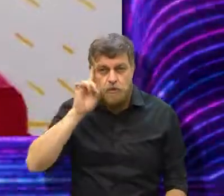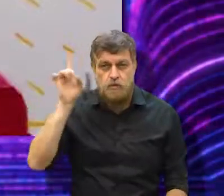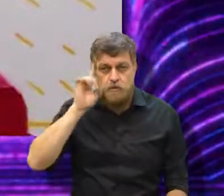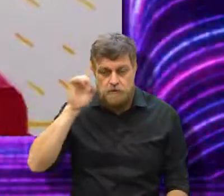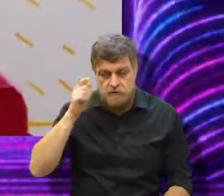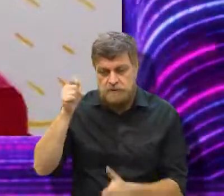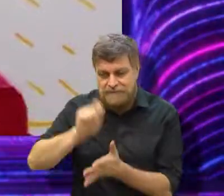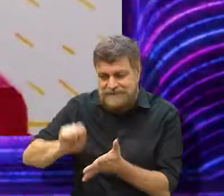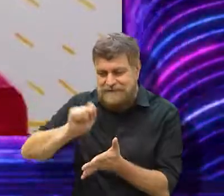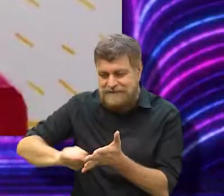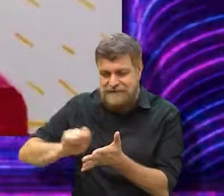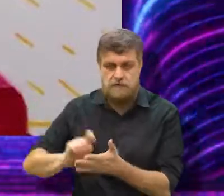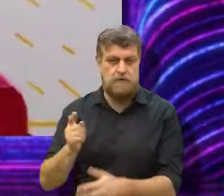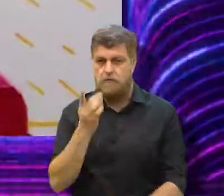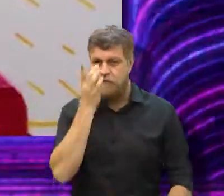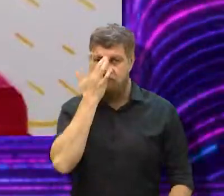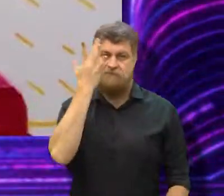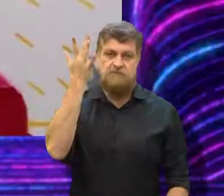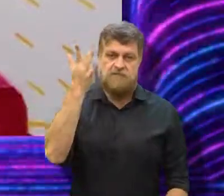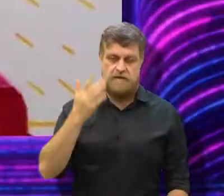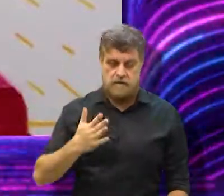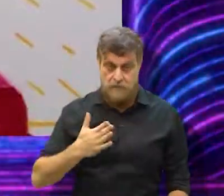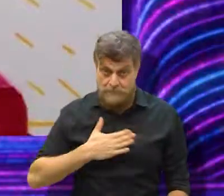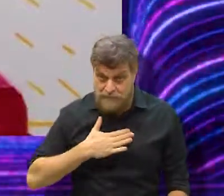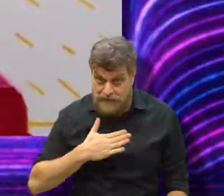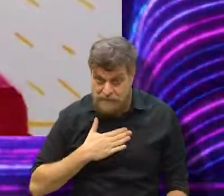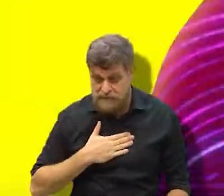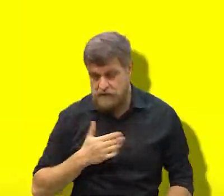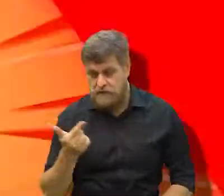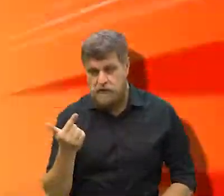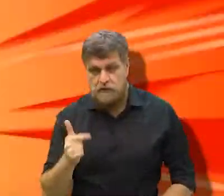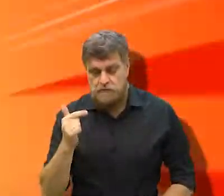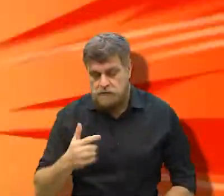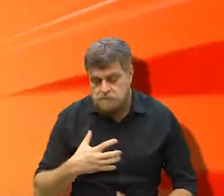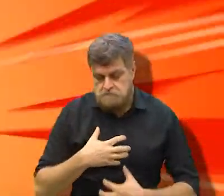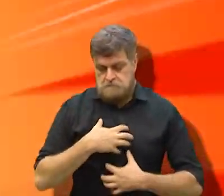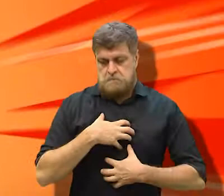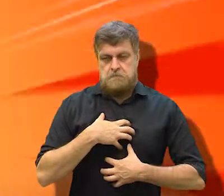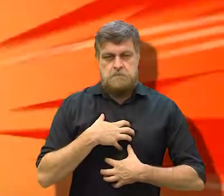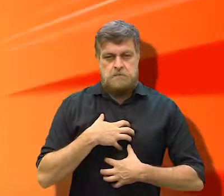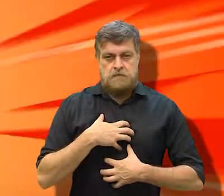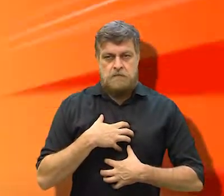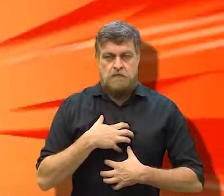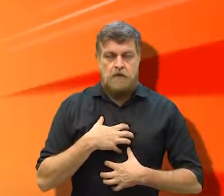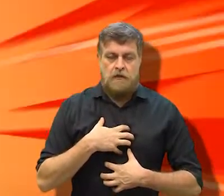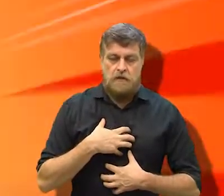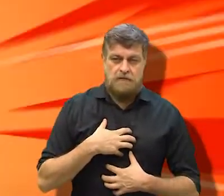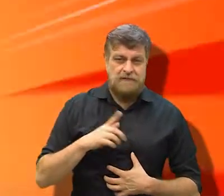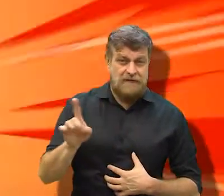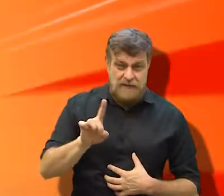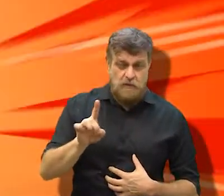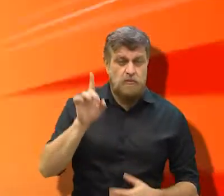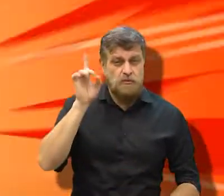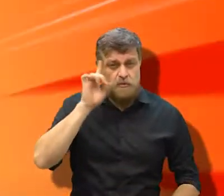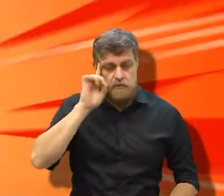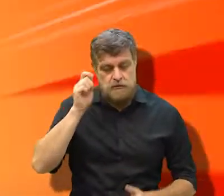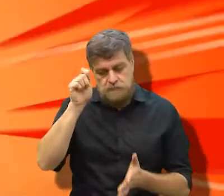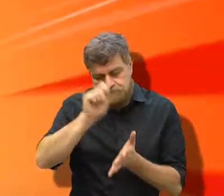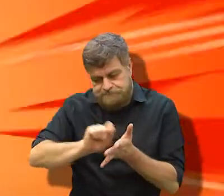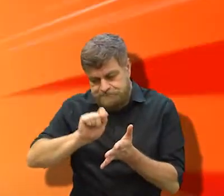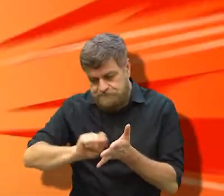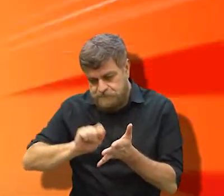escrever todo dia, então não é fácil... Não existe para mim, pelo menos, esse lance de se inspirar. Eu só vou escrever quando estou inspirado.